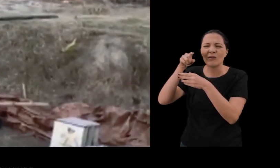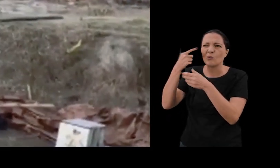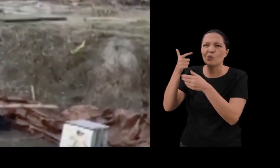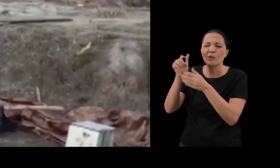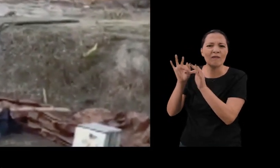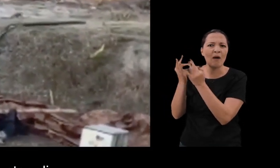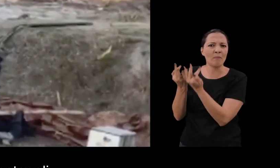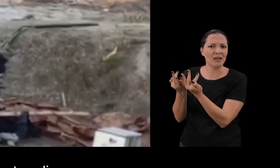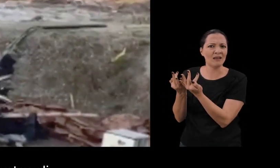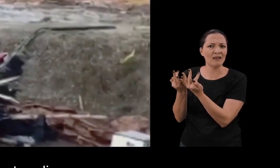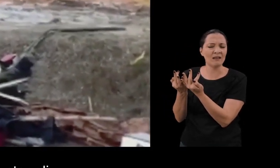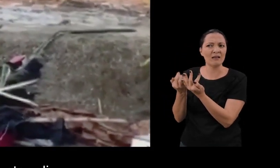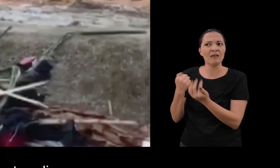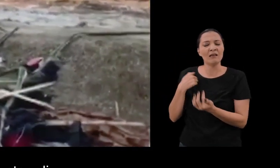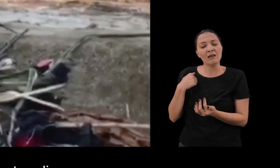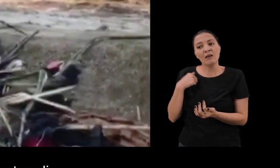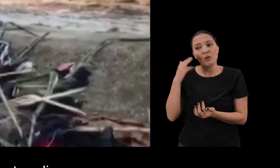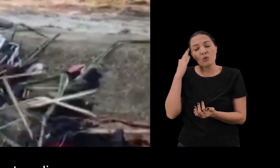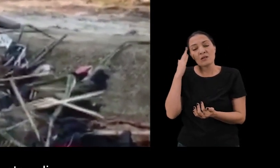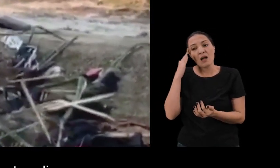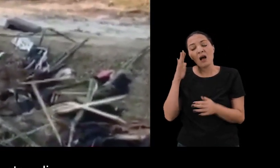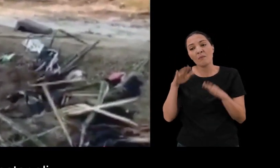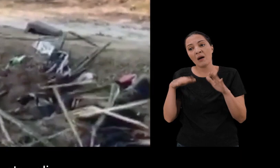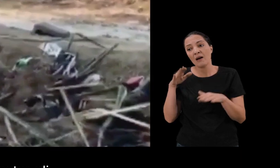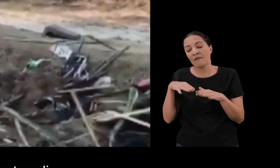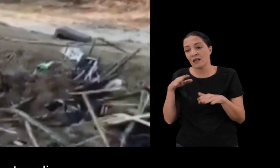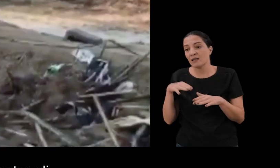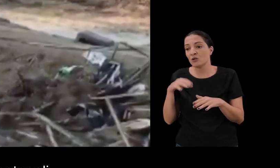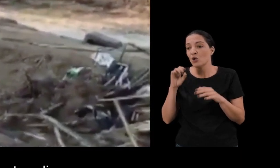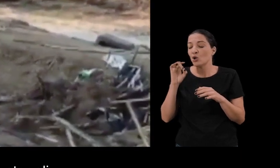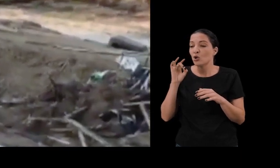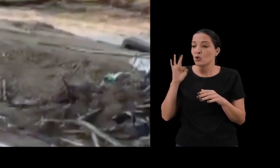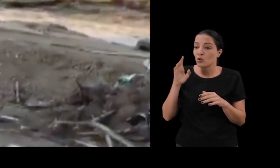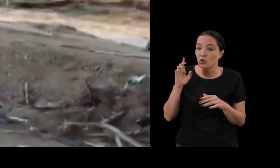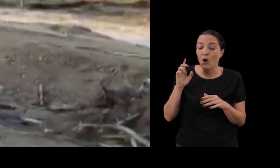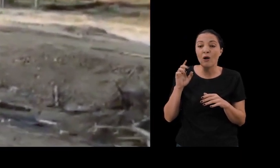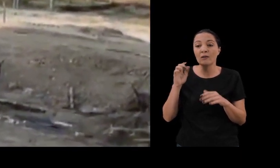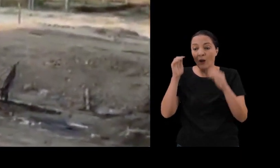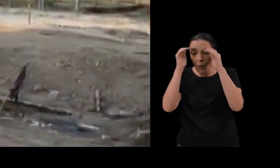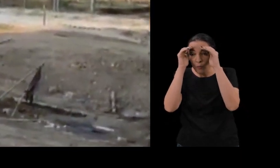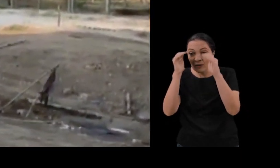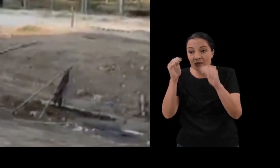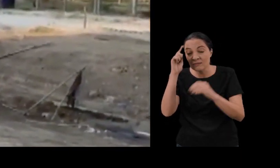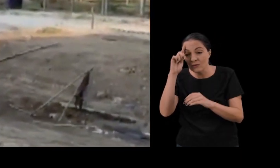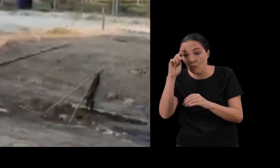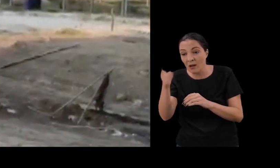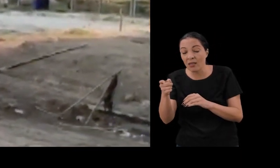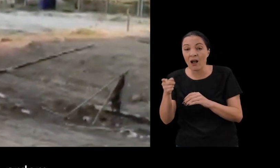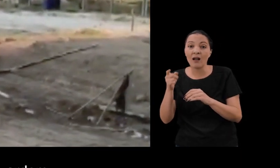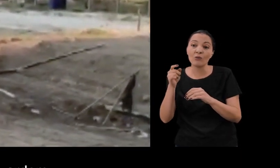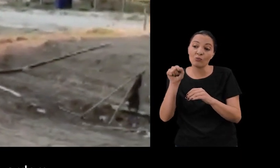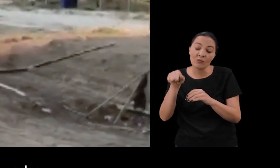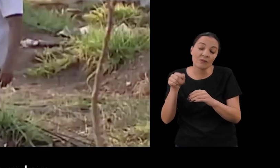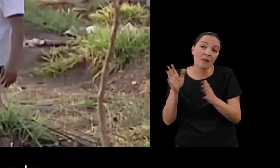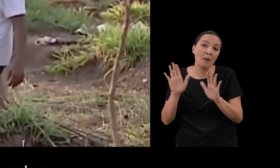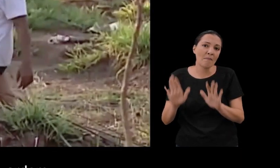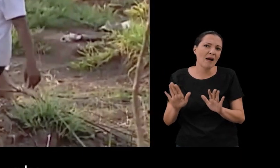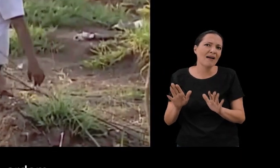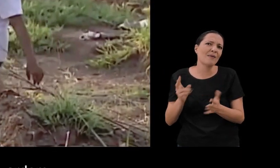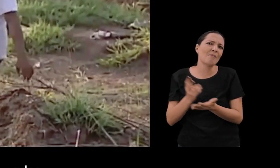também. Né? Eu sei que talvez podem estar ali, que nem eles disseram que vieram por uma ordem,